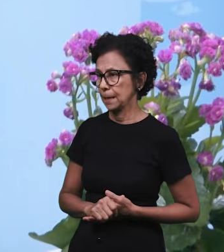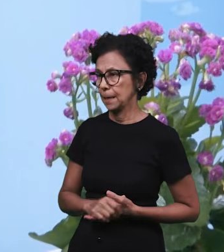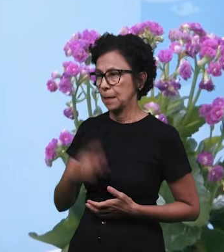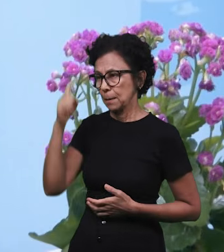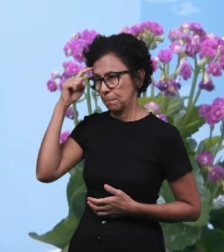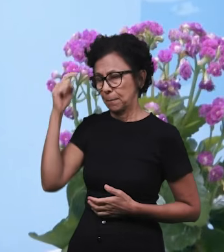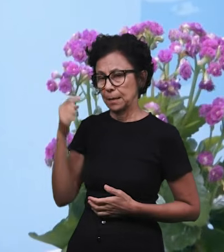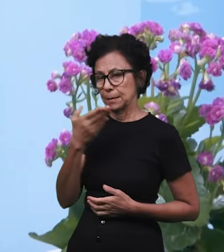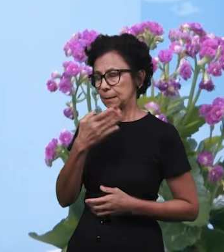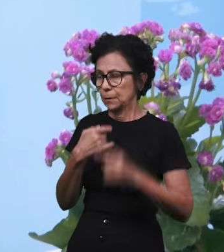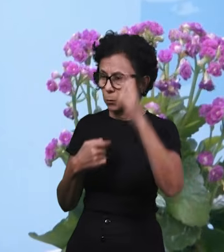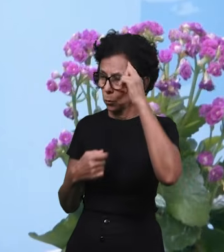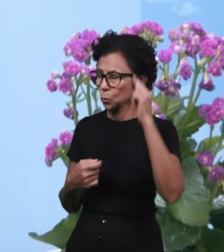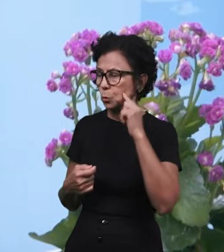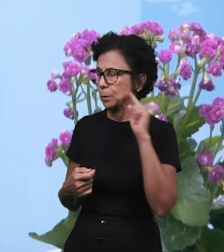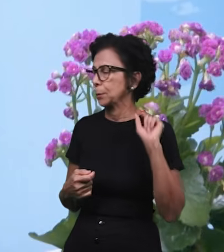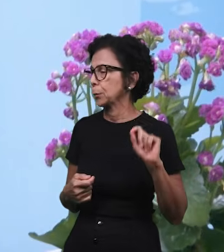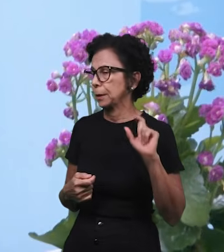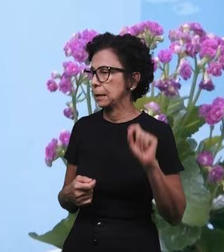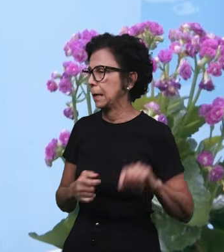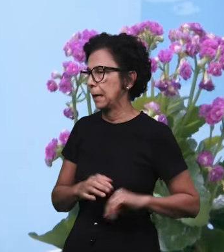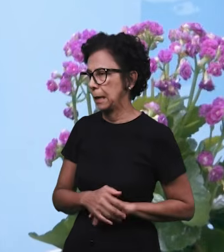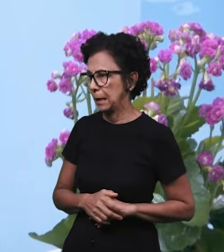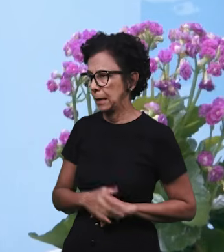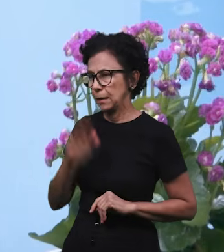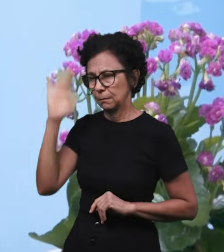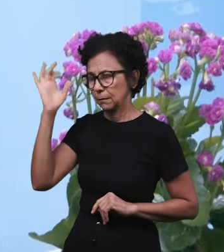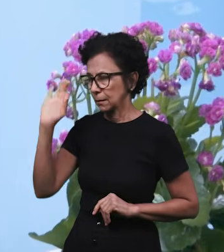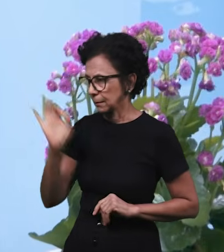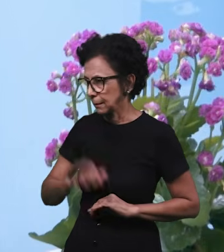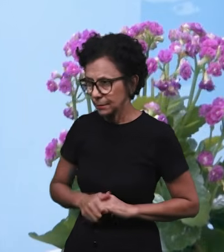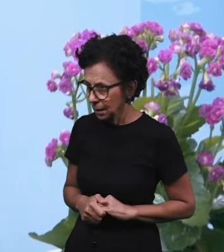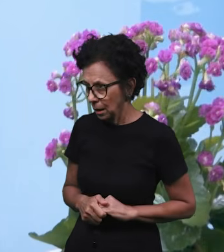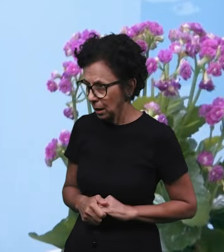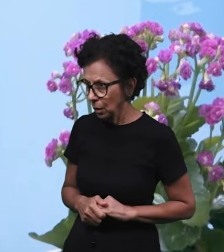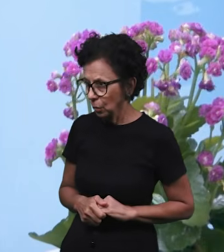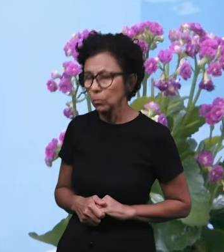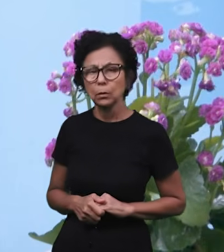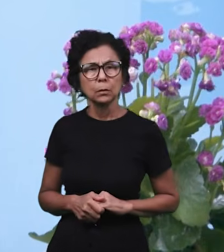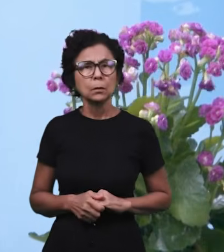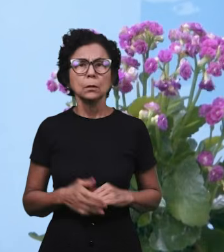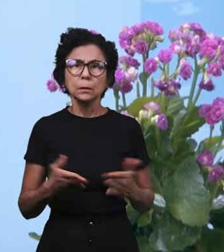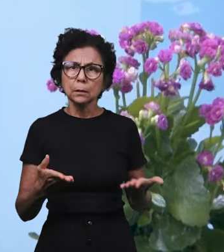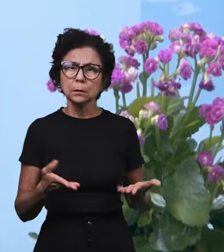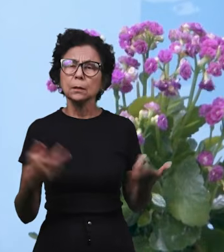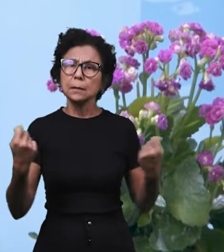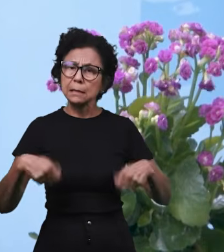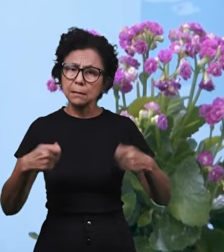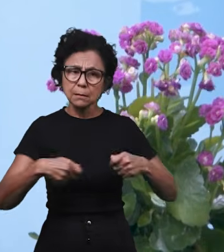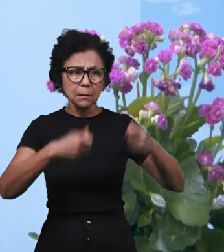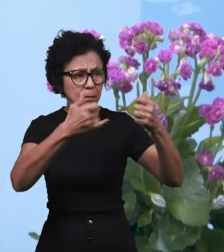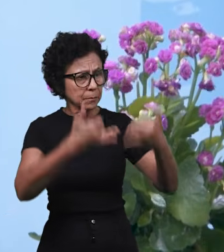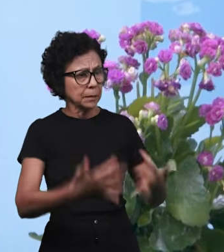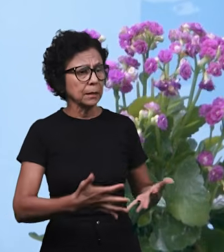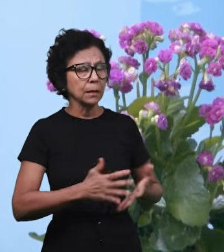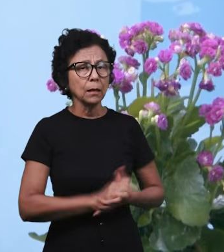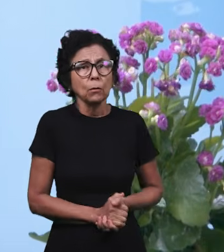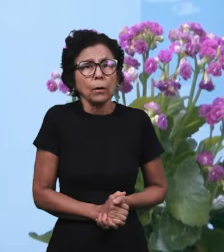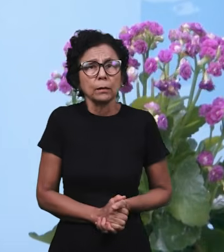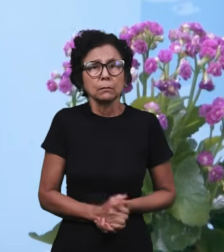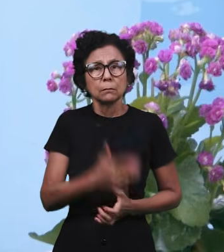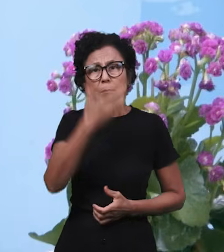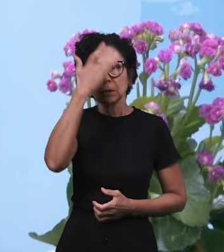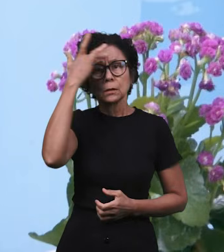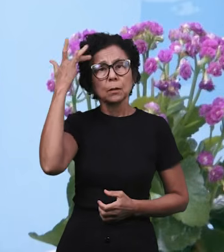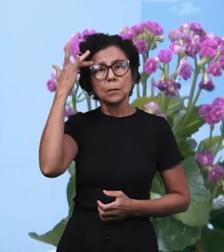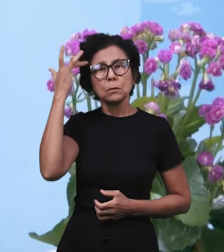sendo escrito no louvor? Você tem que seguir o que está ali. Aí o surdo, ele vai entender. Porque é igual ao ouvinte. Chegou lá, não entendeu.